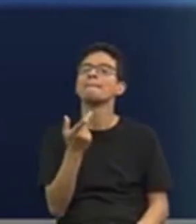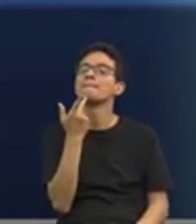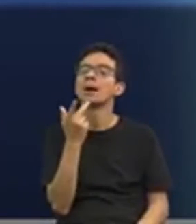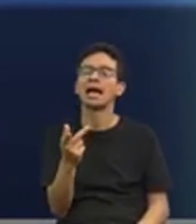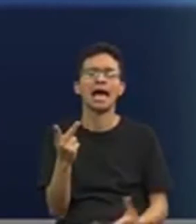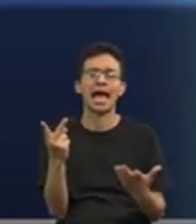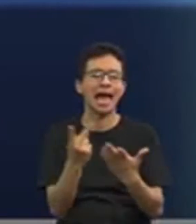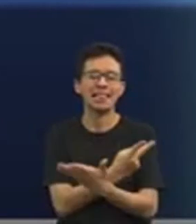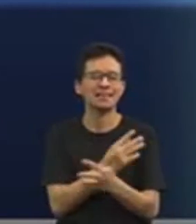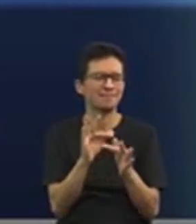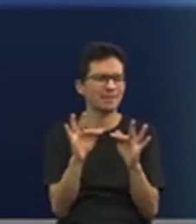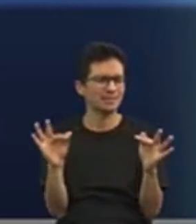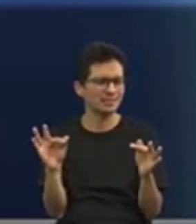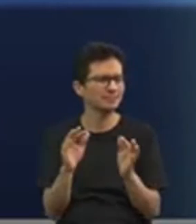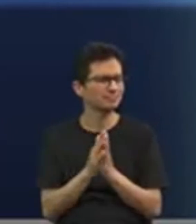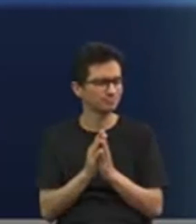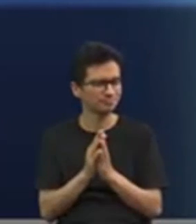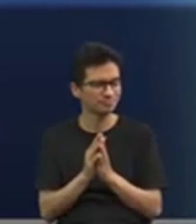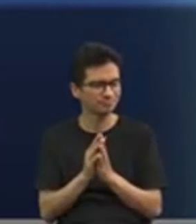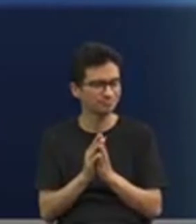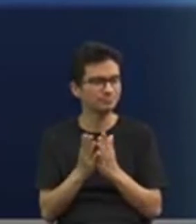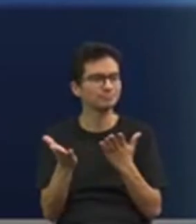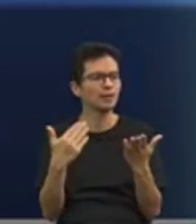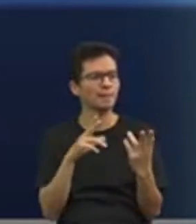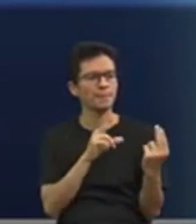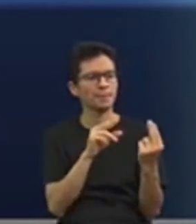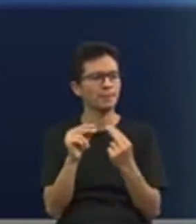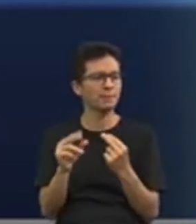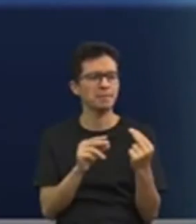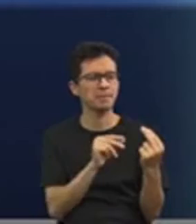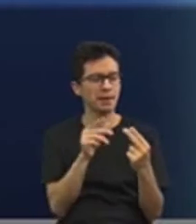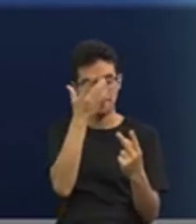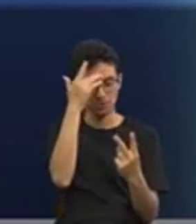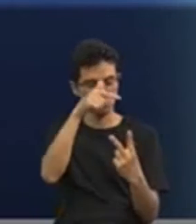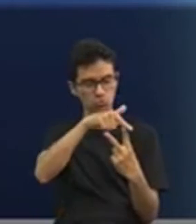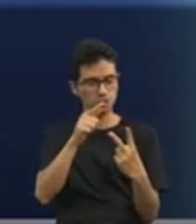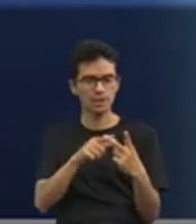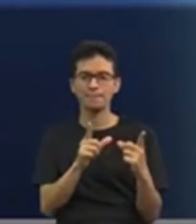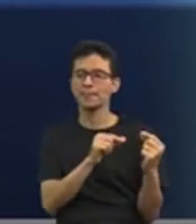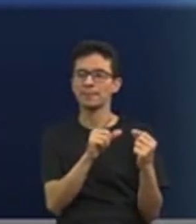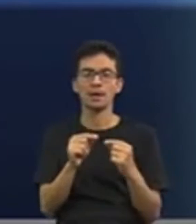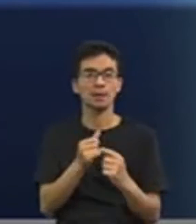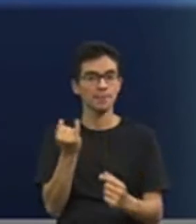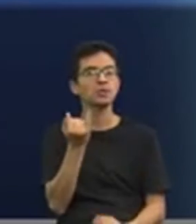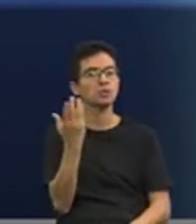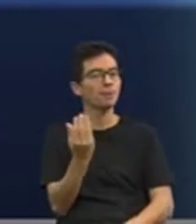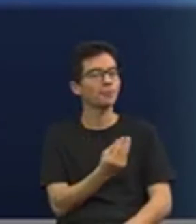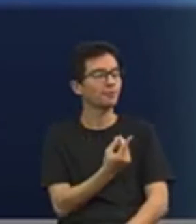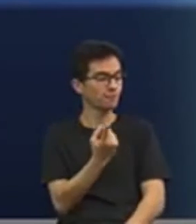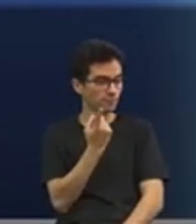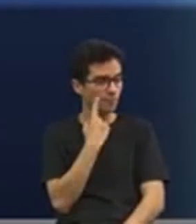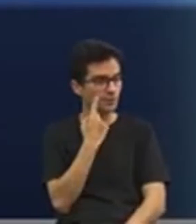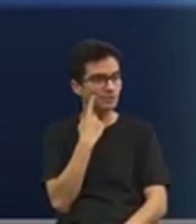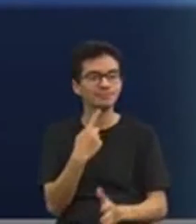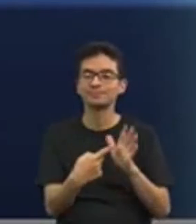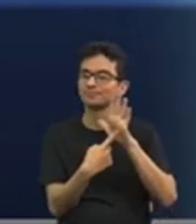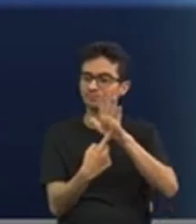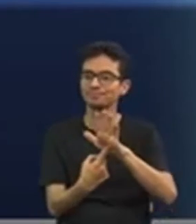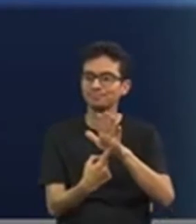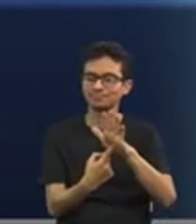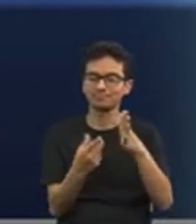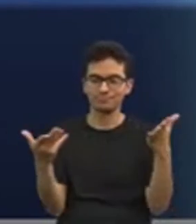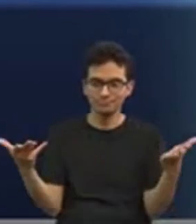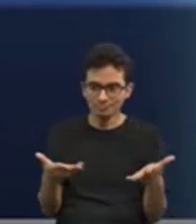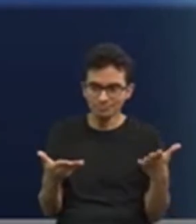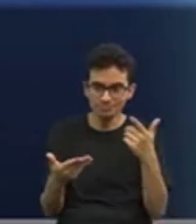expressão incorreta como essa e aí você tem na conversa das duas pessoas uma passagem muito importante vamos destacar essa